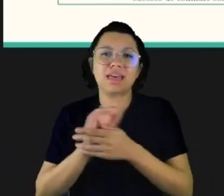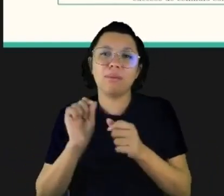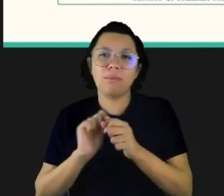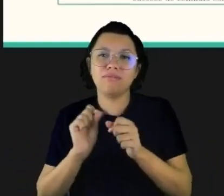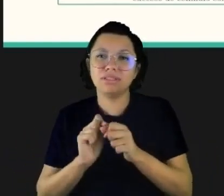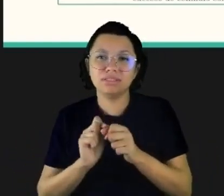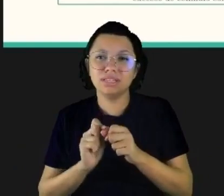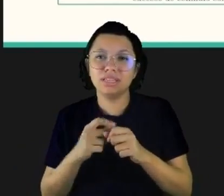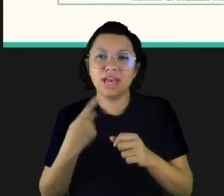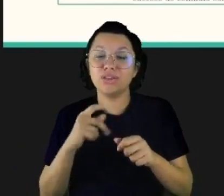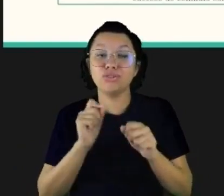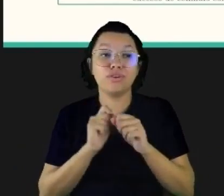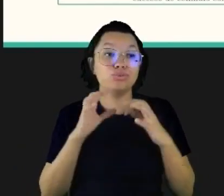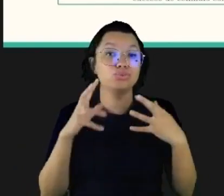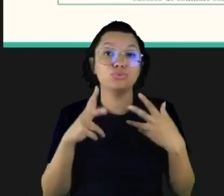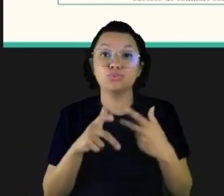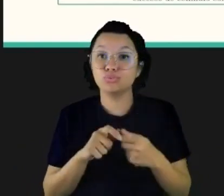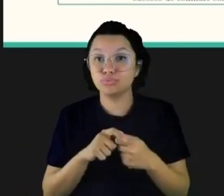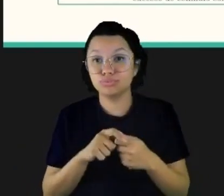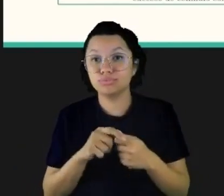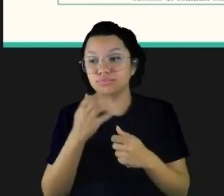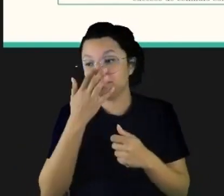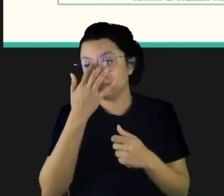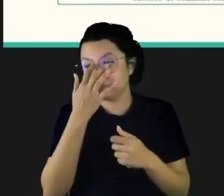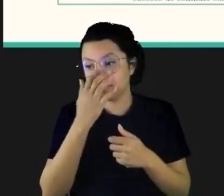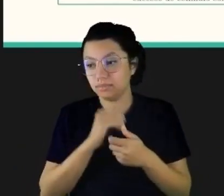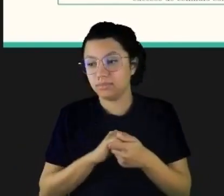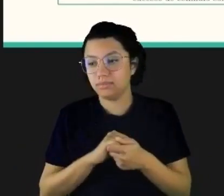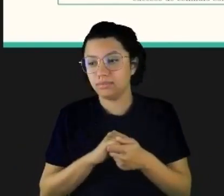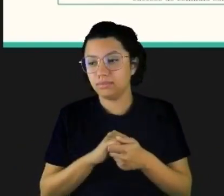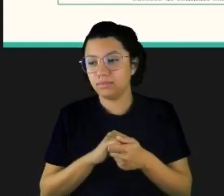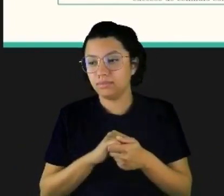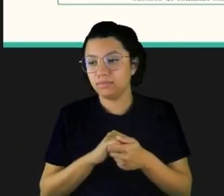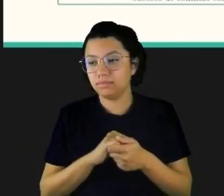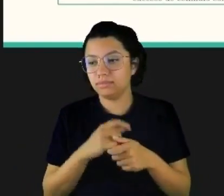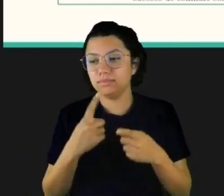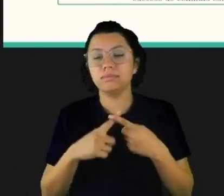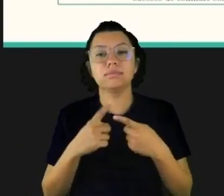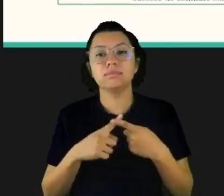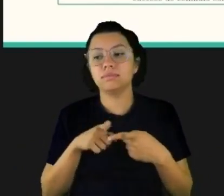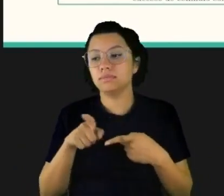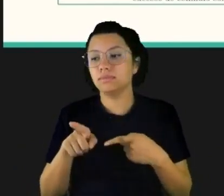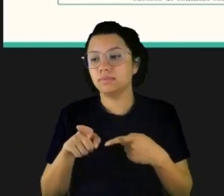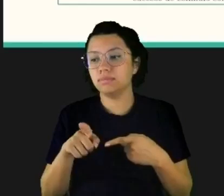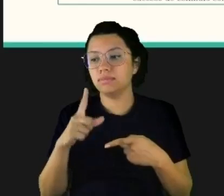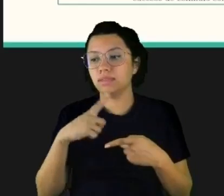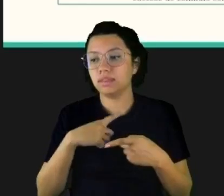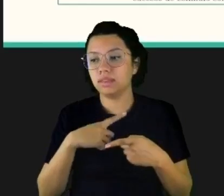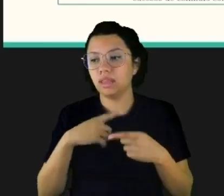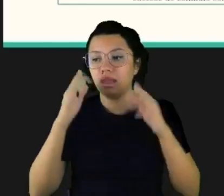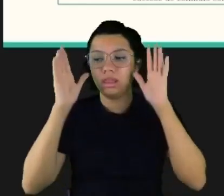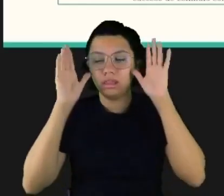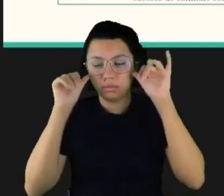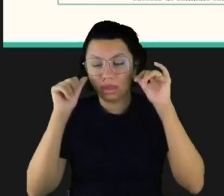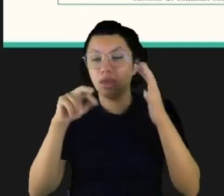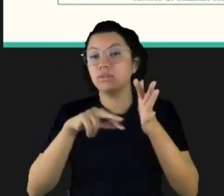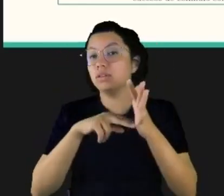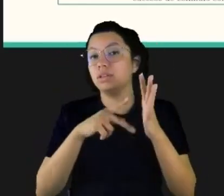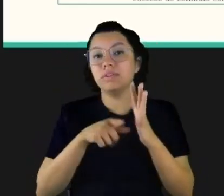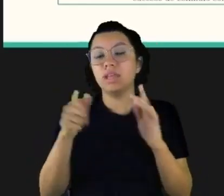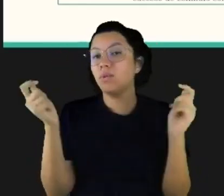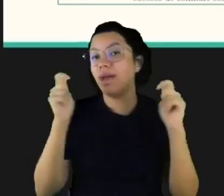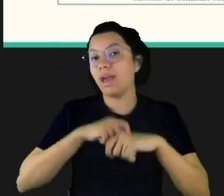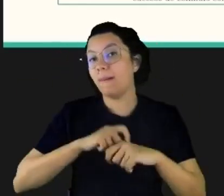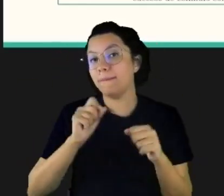aí, porque ele... Nossa, eu chuto isso aqui toda hora, gente. Porque ele está com demência, não significa que ele não é capaz de realizar